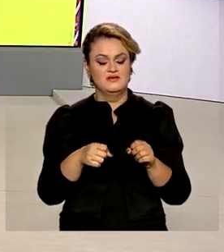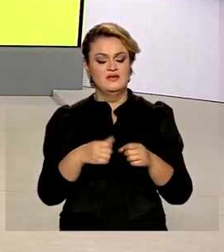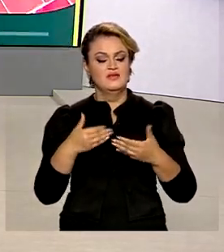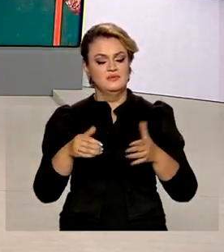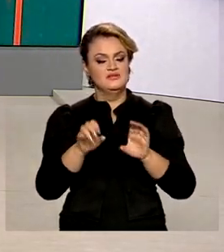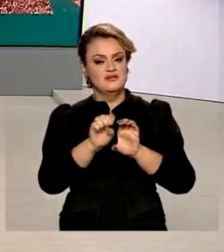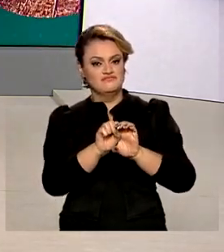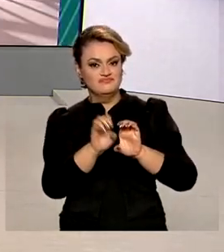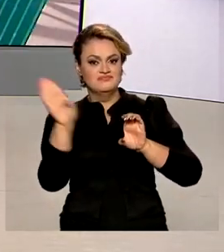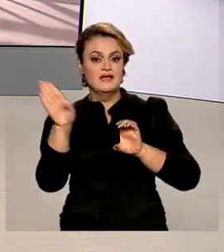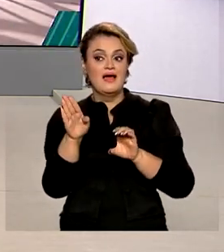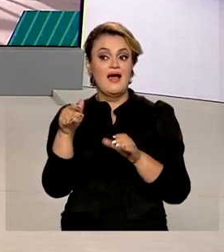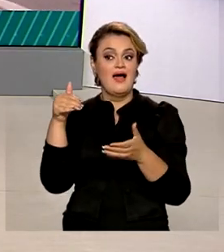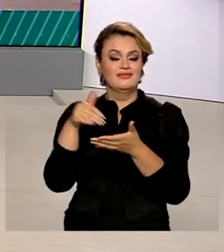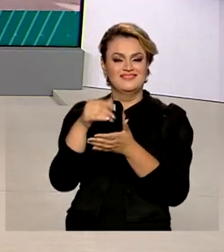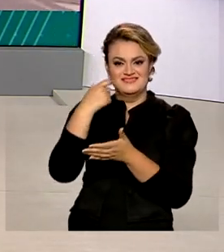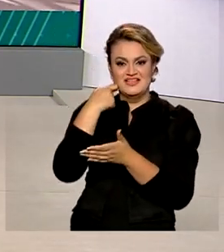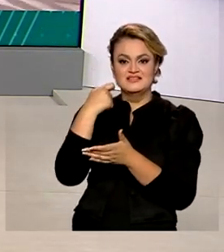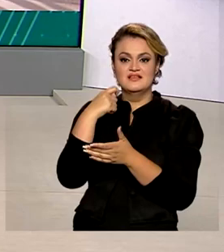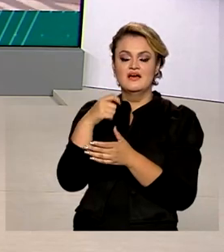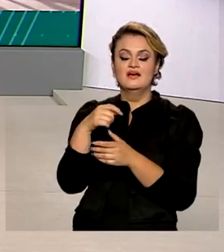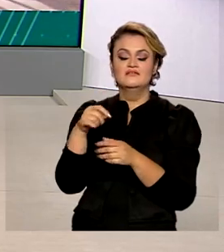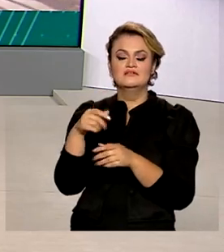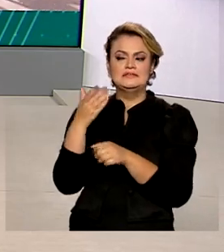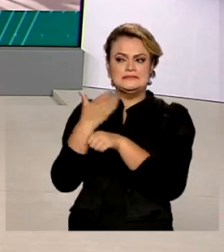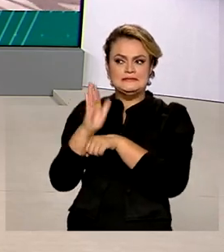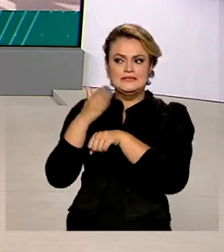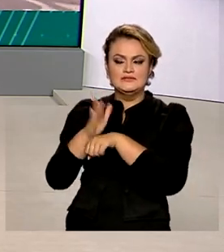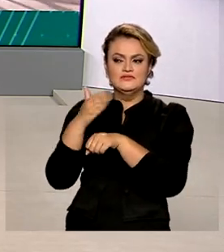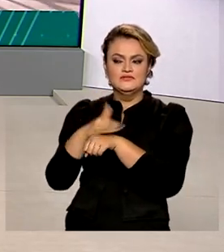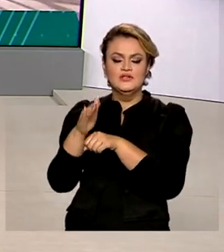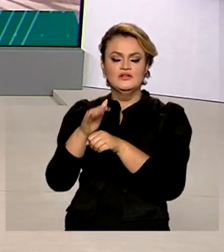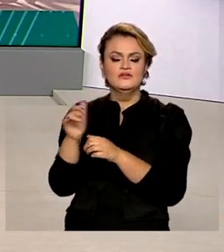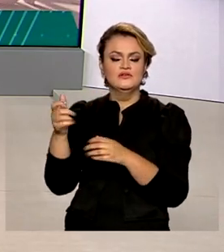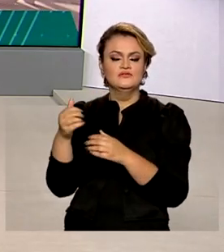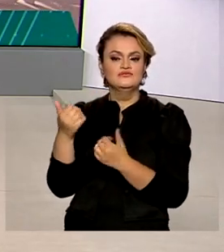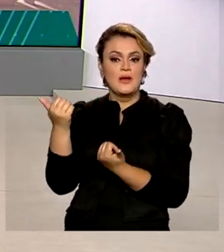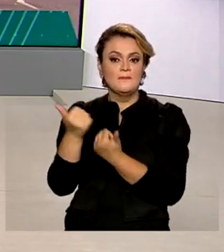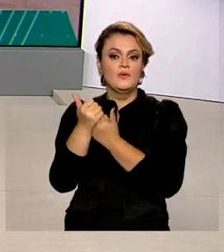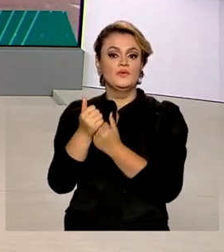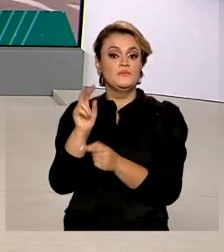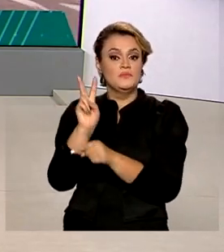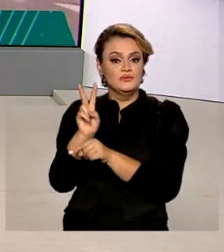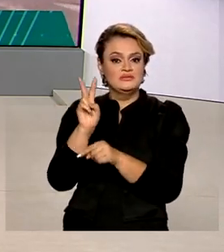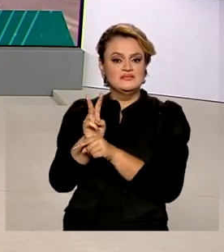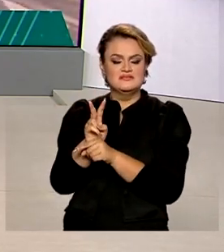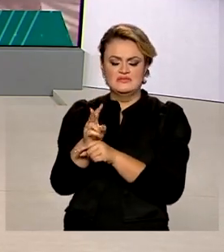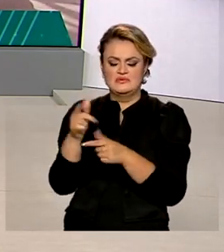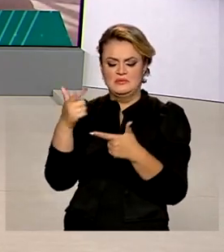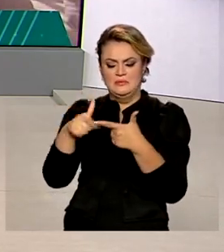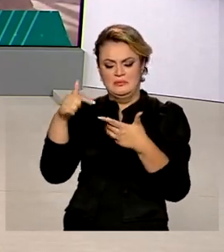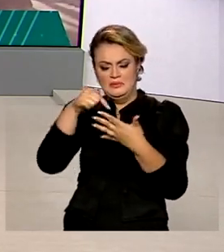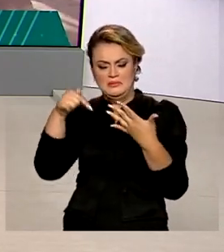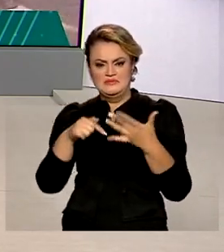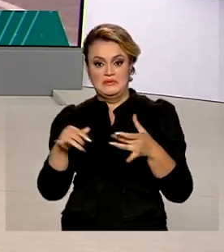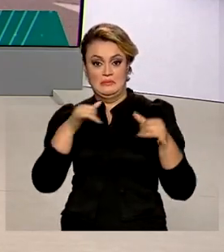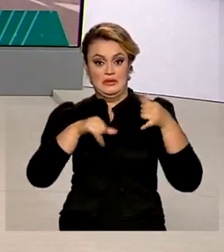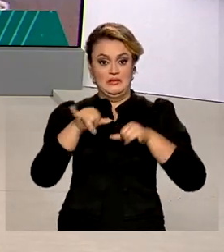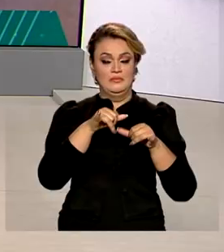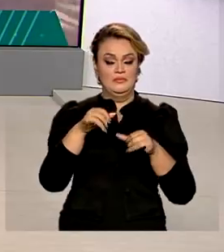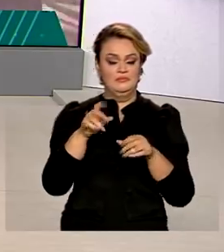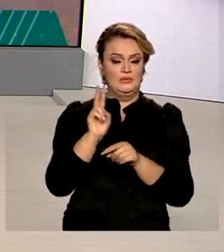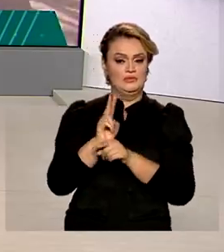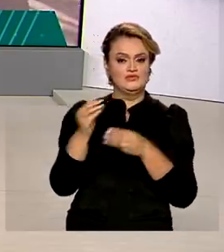Tecnologia realizam até sexta-feira um exercício de assistência e proteção contra esse tipo de arma o